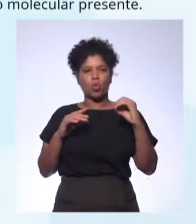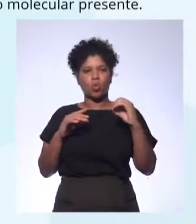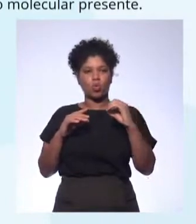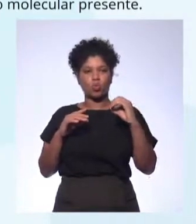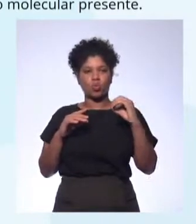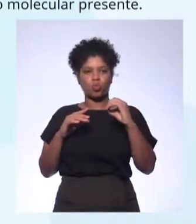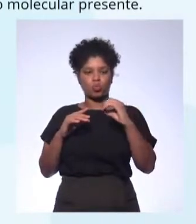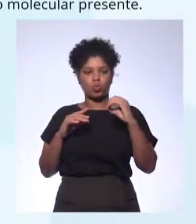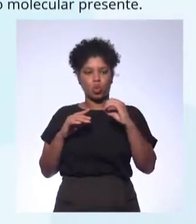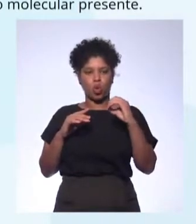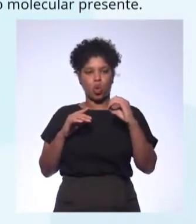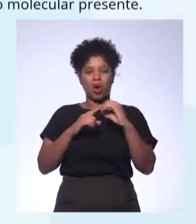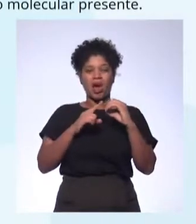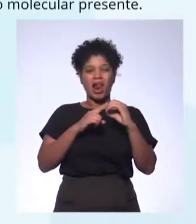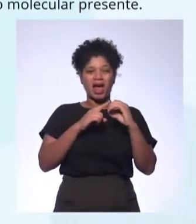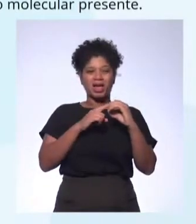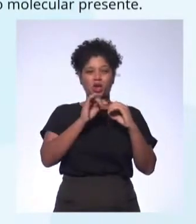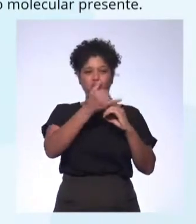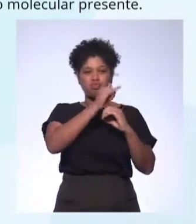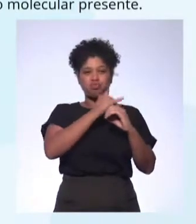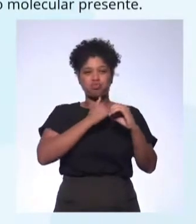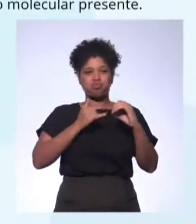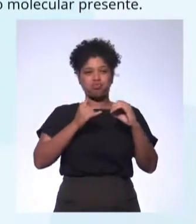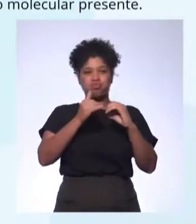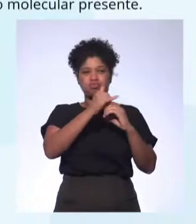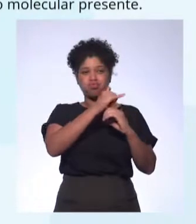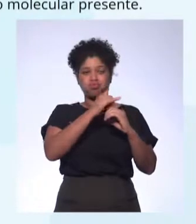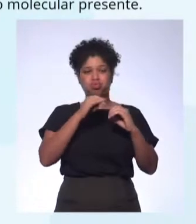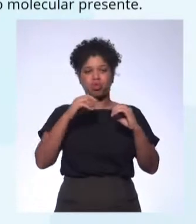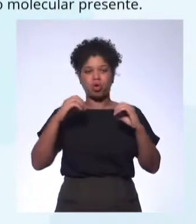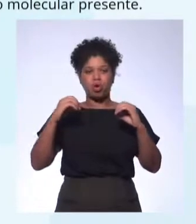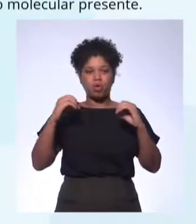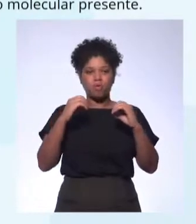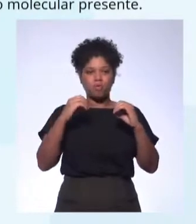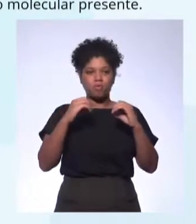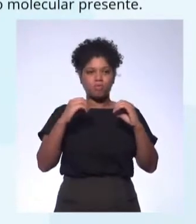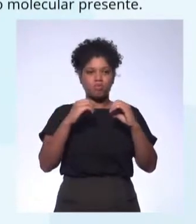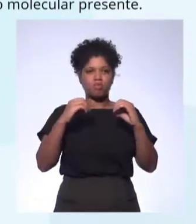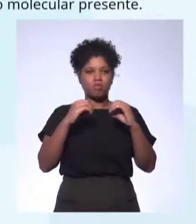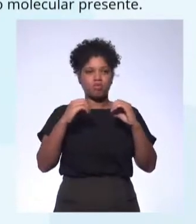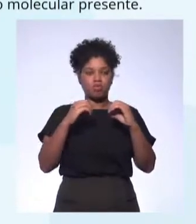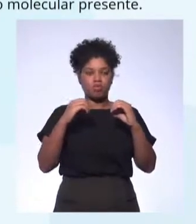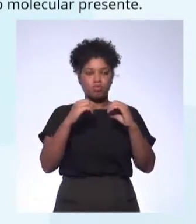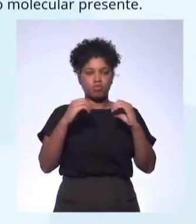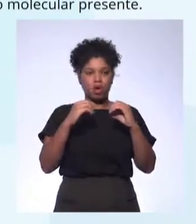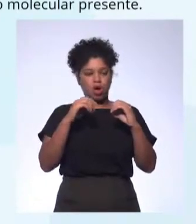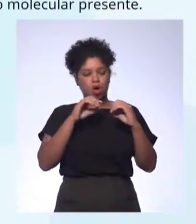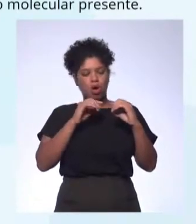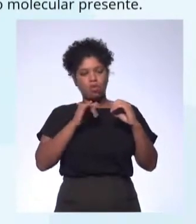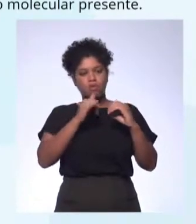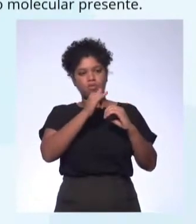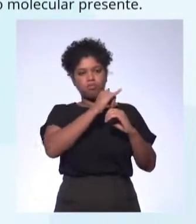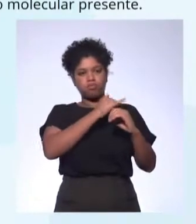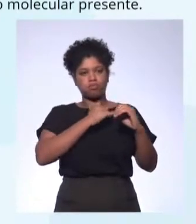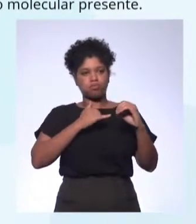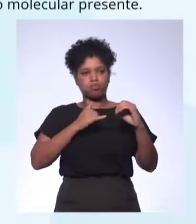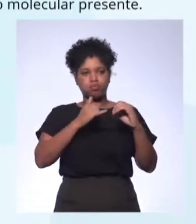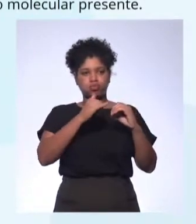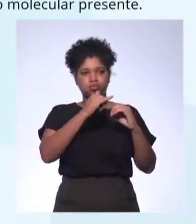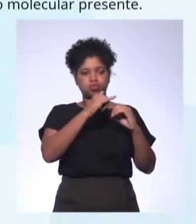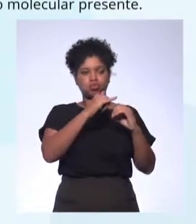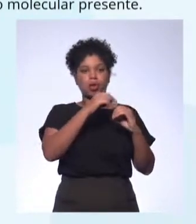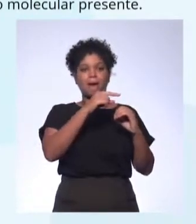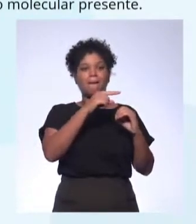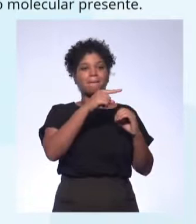ficar carregada eletricamente negativa Tá certo